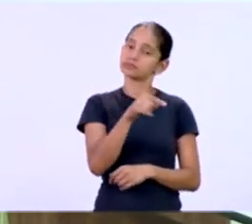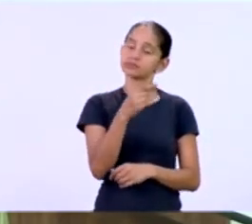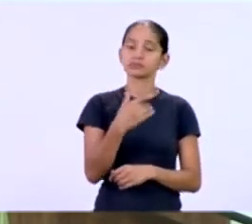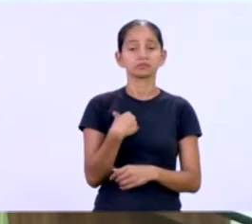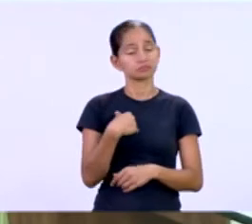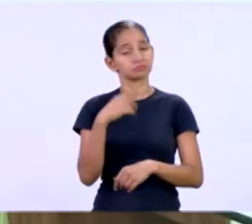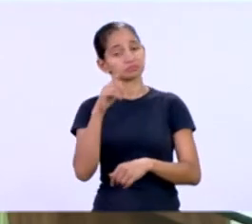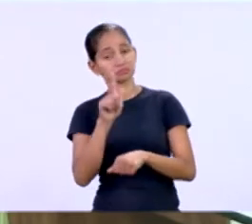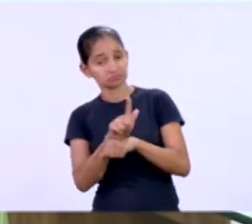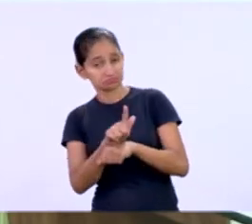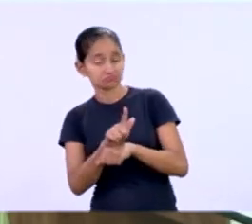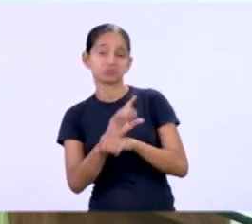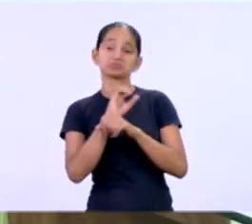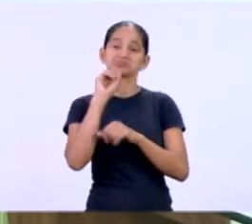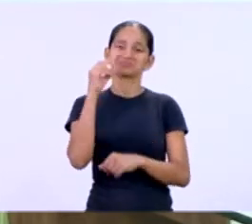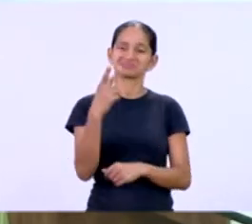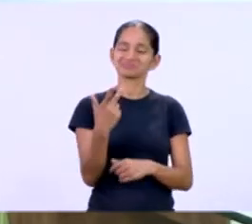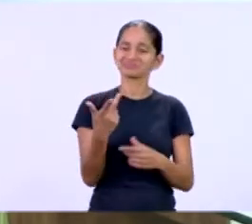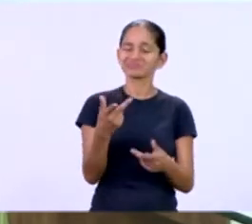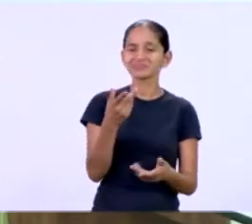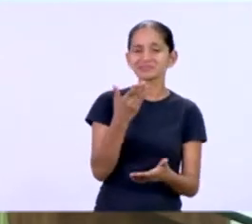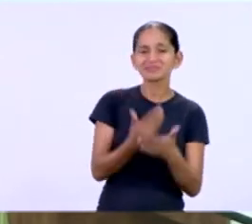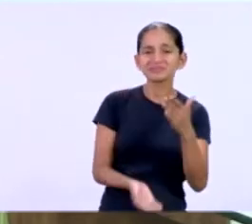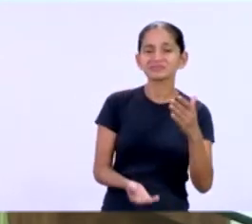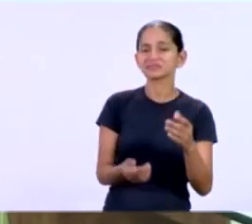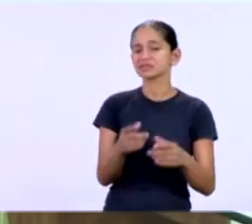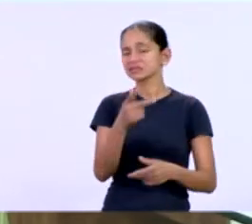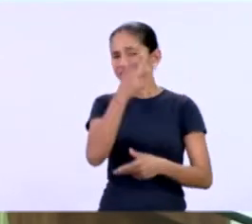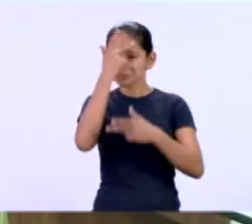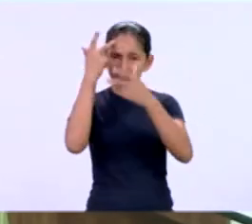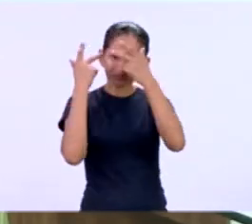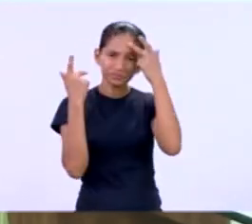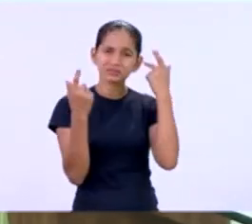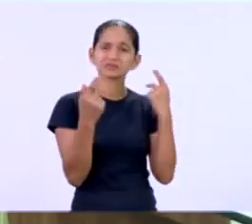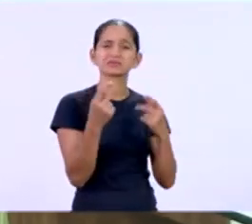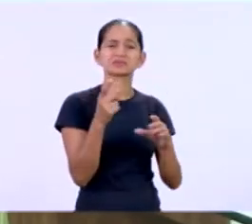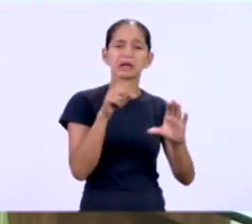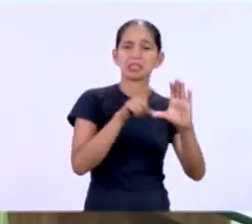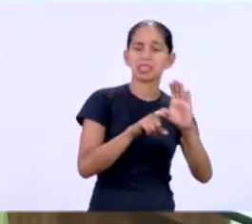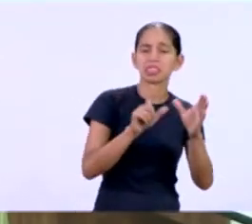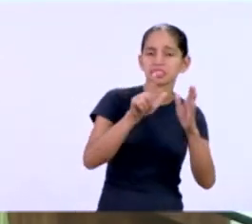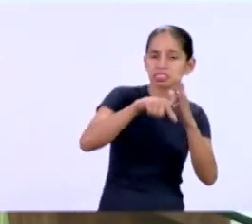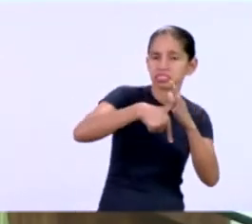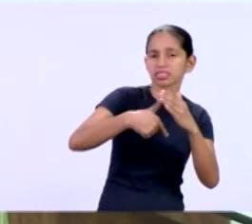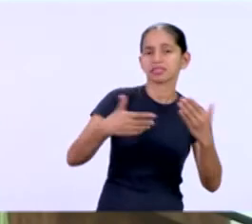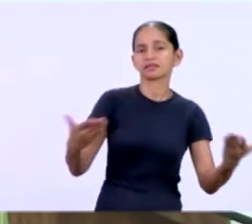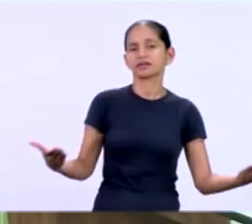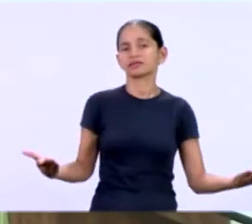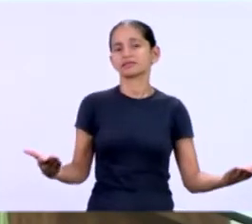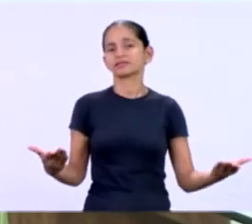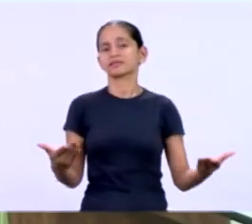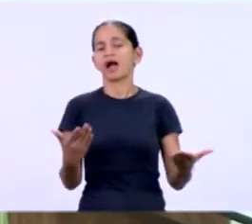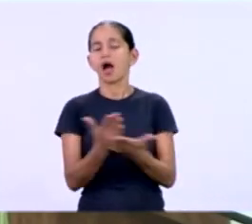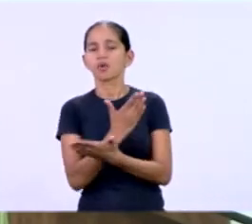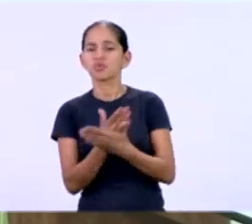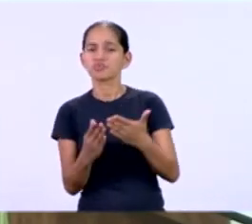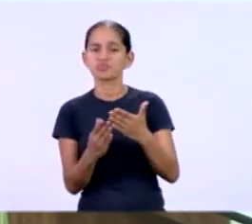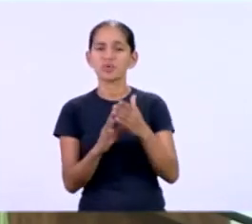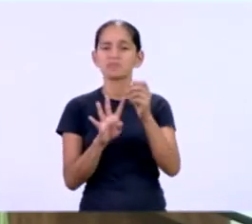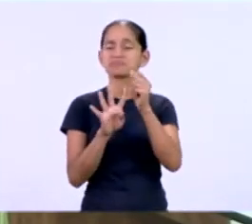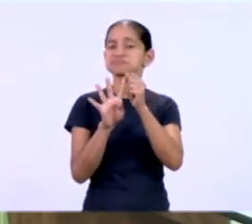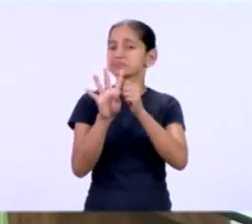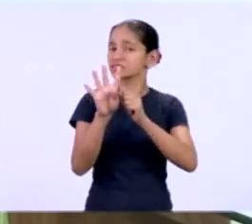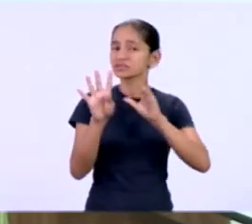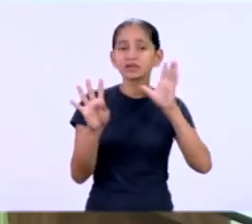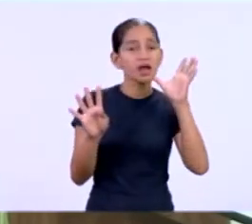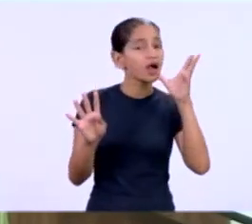executivo. Se ele vê que as pessoas ali estão começando a ficar muito inadimplentes, né? Ou de repente ele percebe que o prazo está muito longo,